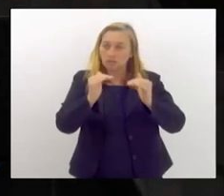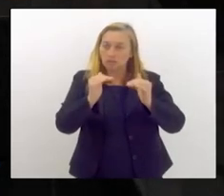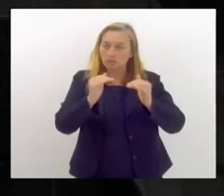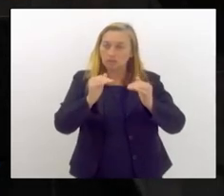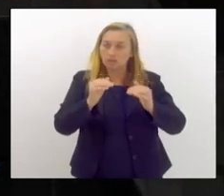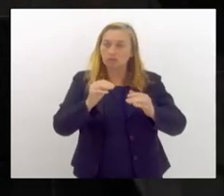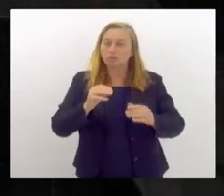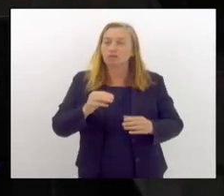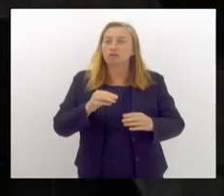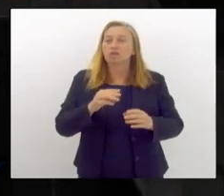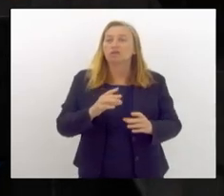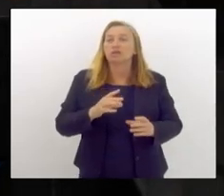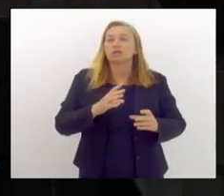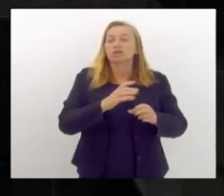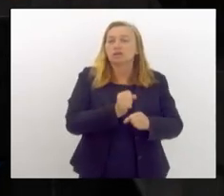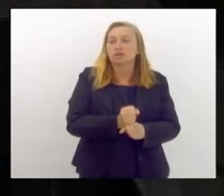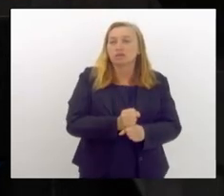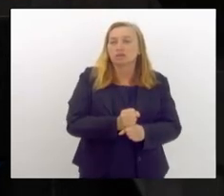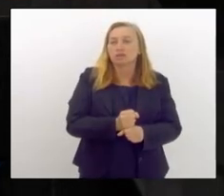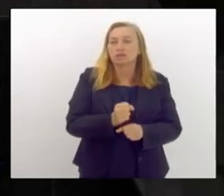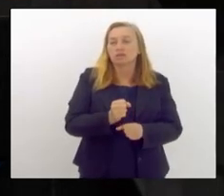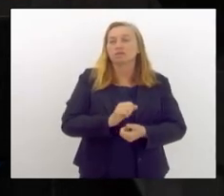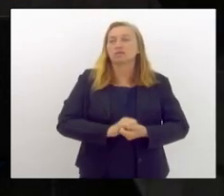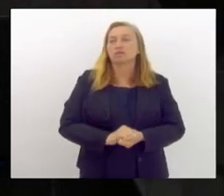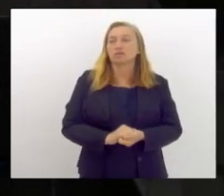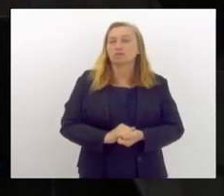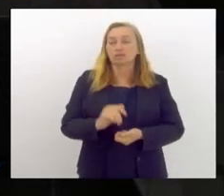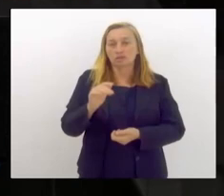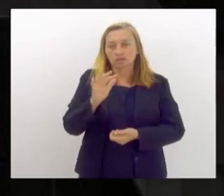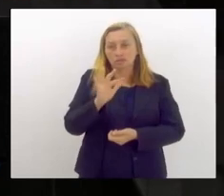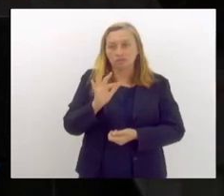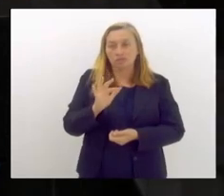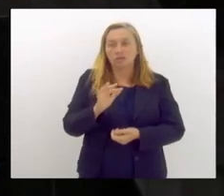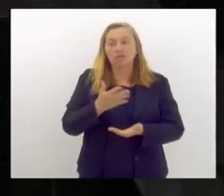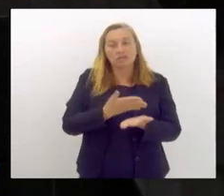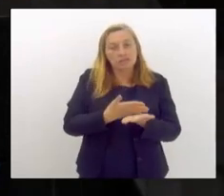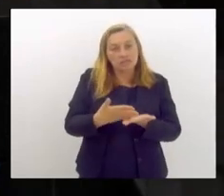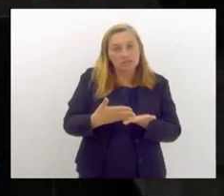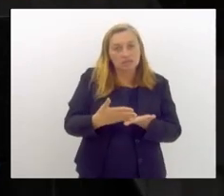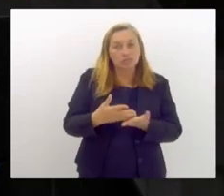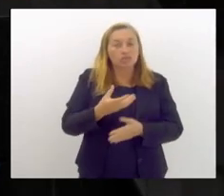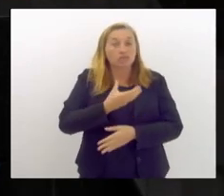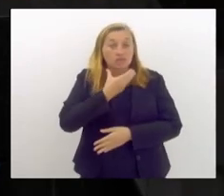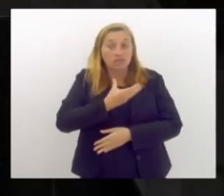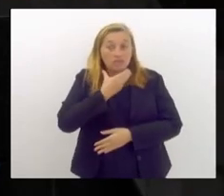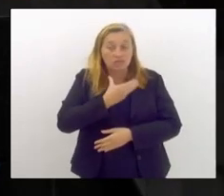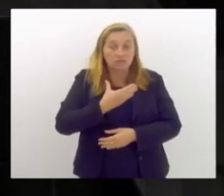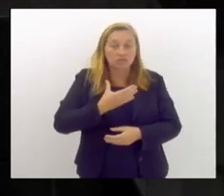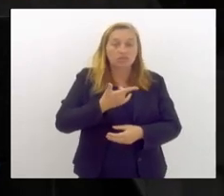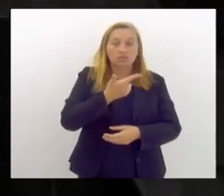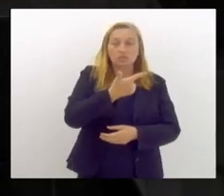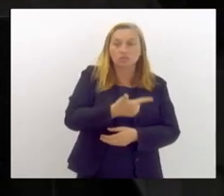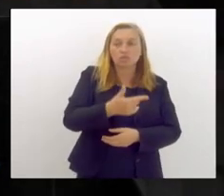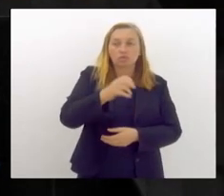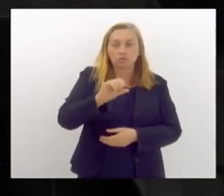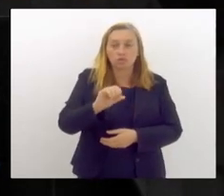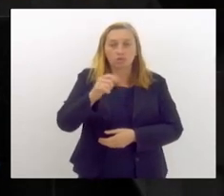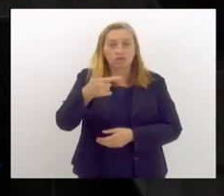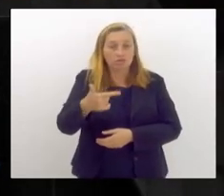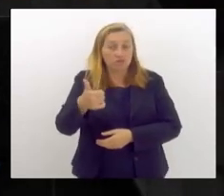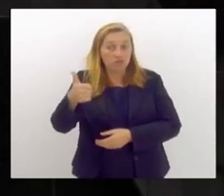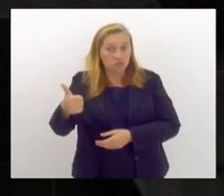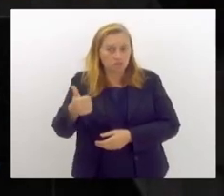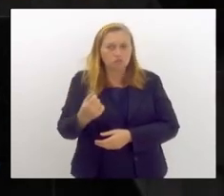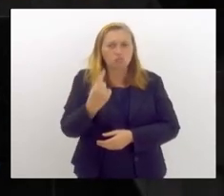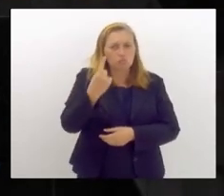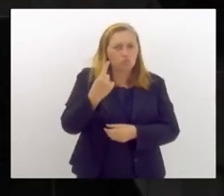Fizemos e encerramos em dezembro de 2021, praticamente um